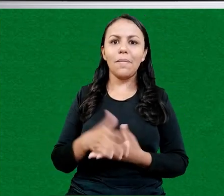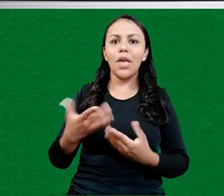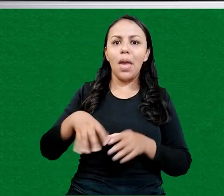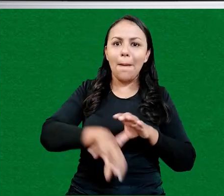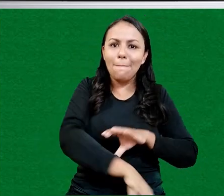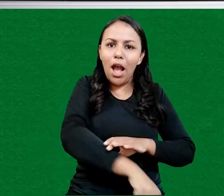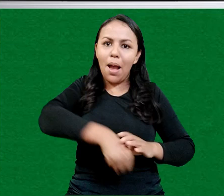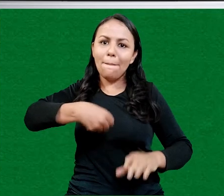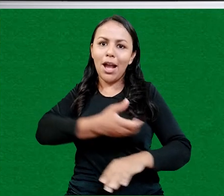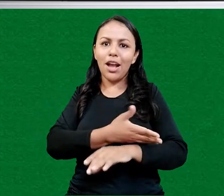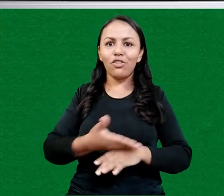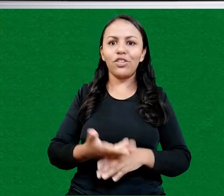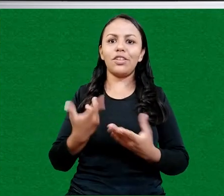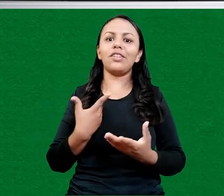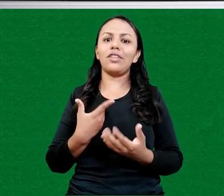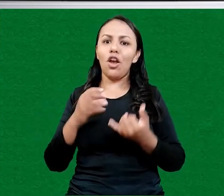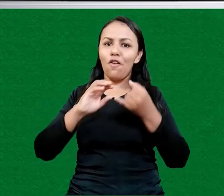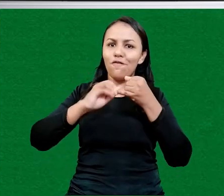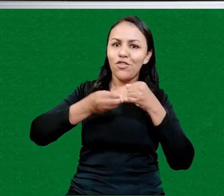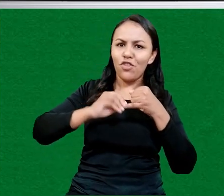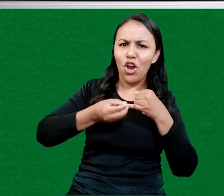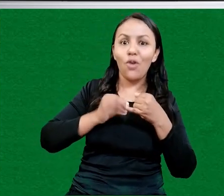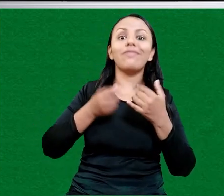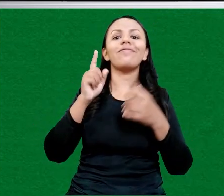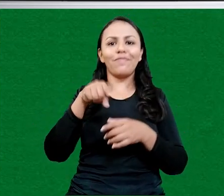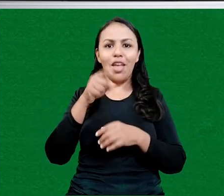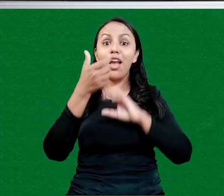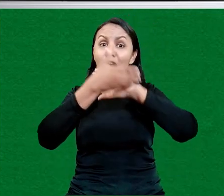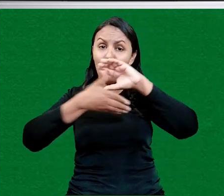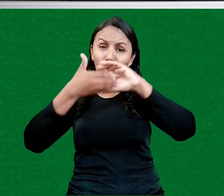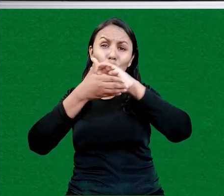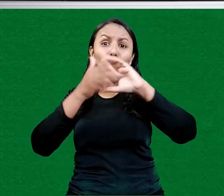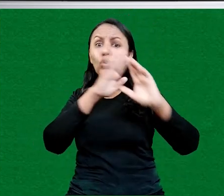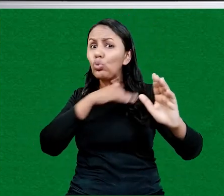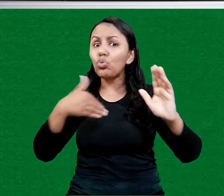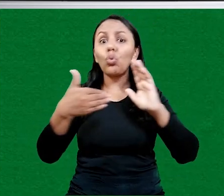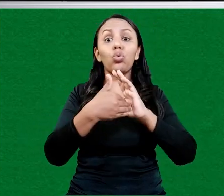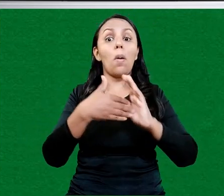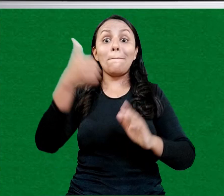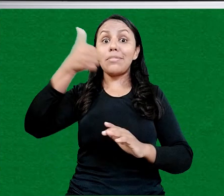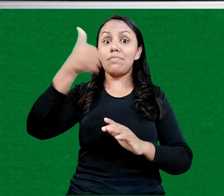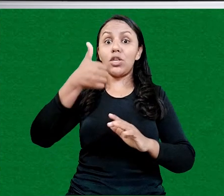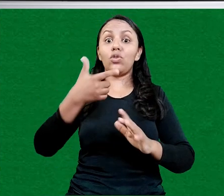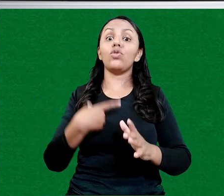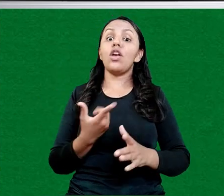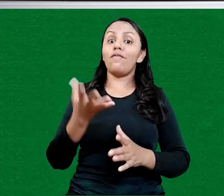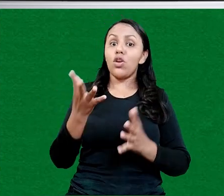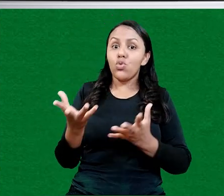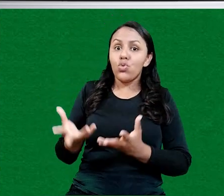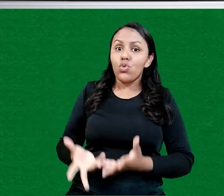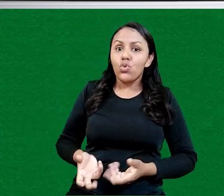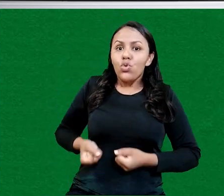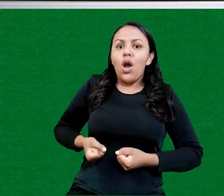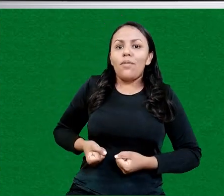todos esses, o feijão, todos esses carboidratos, eles vão, primeiramente, quando absorvidos para o fígado, e